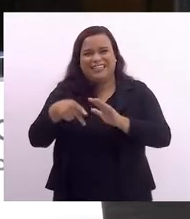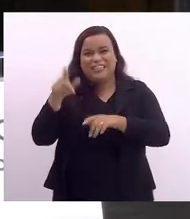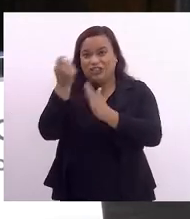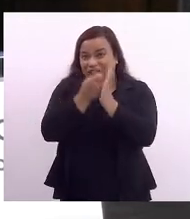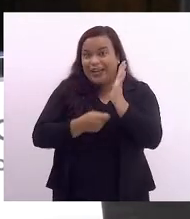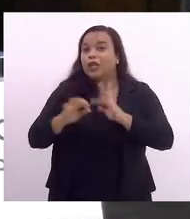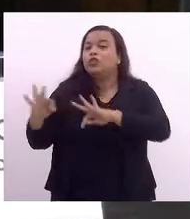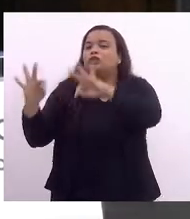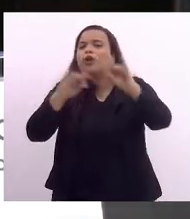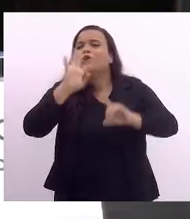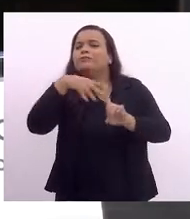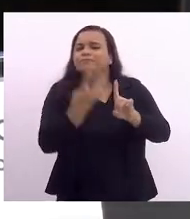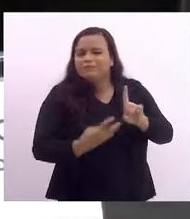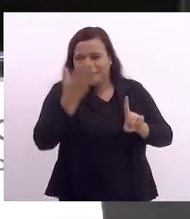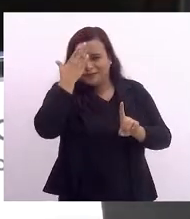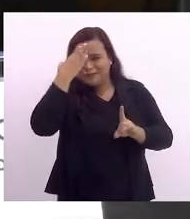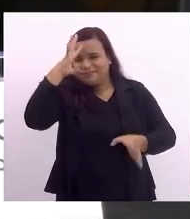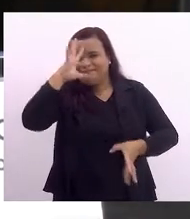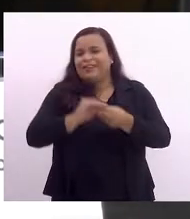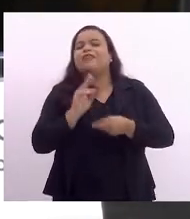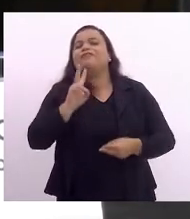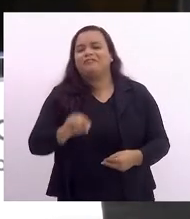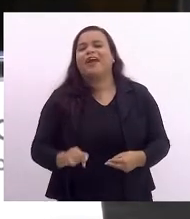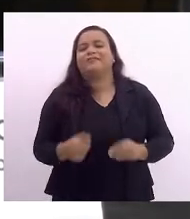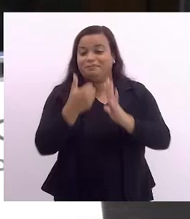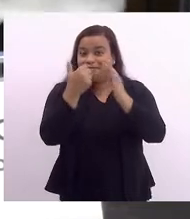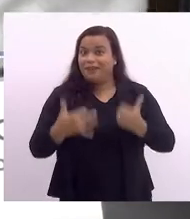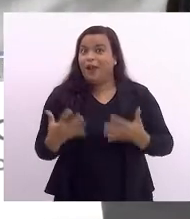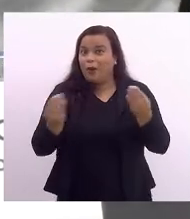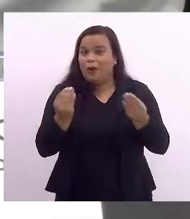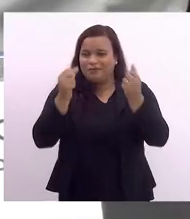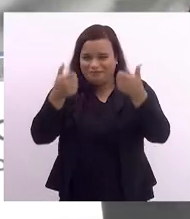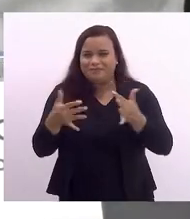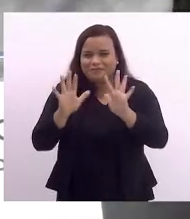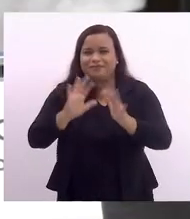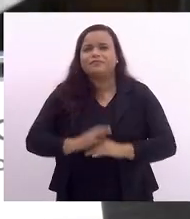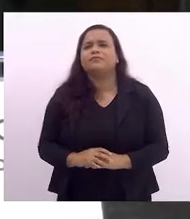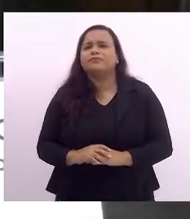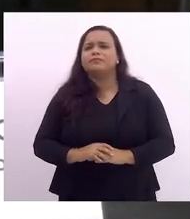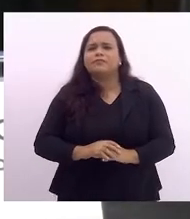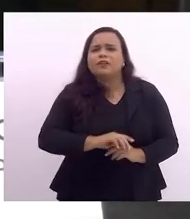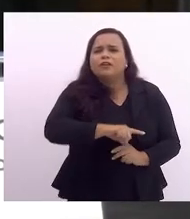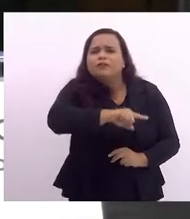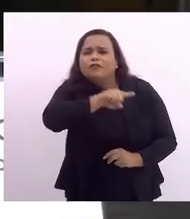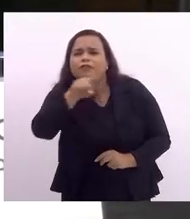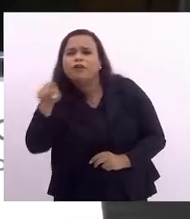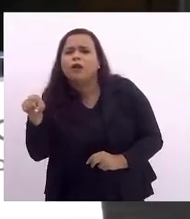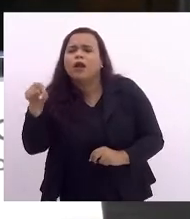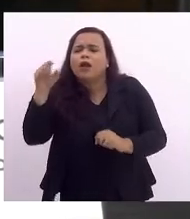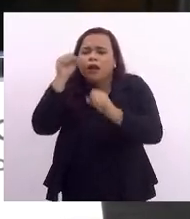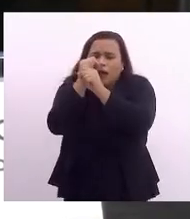vão entender essas linhas. Diz assim: vocês imaginariam,